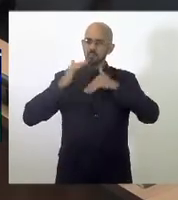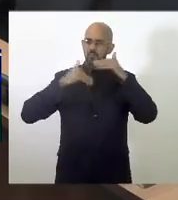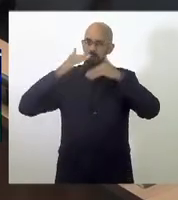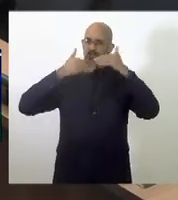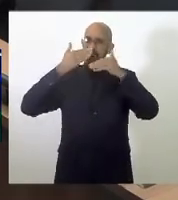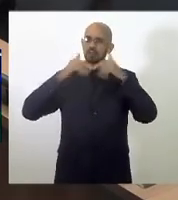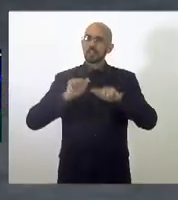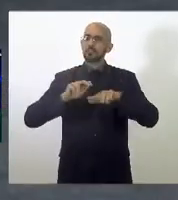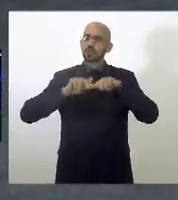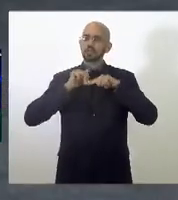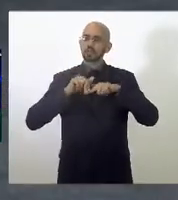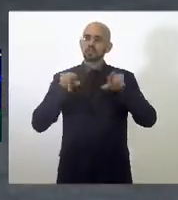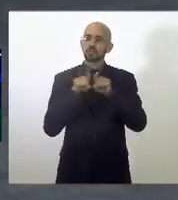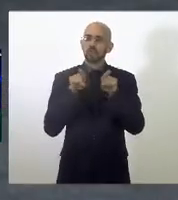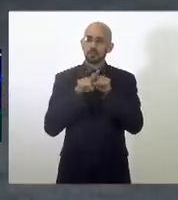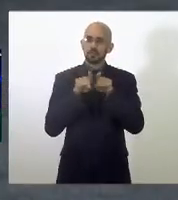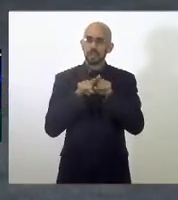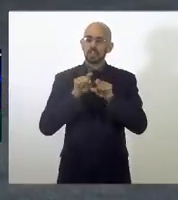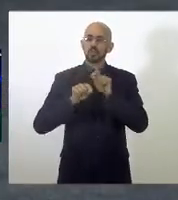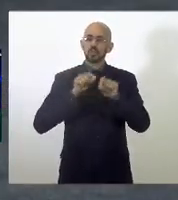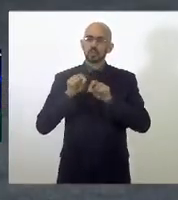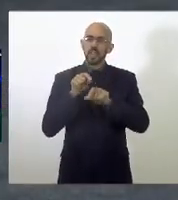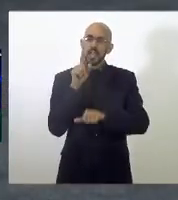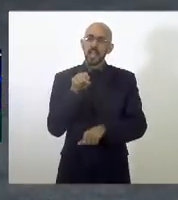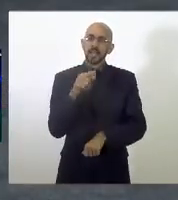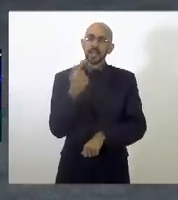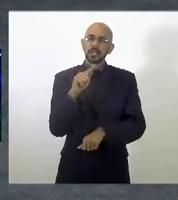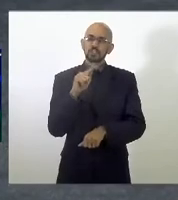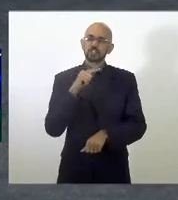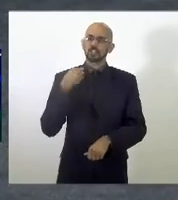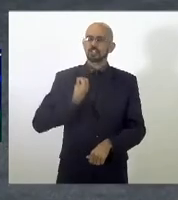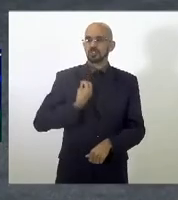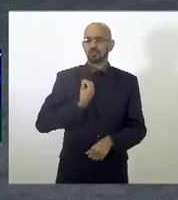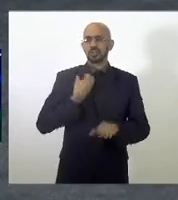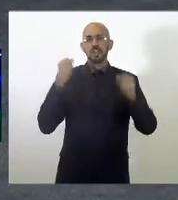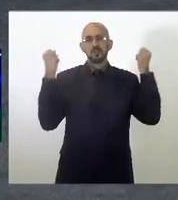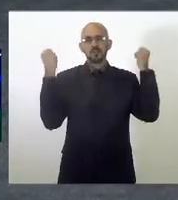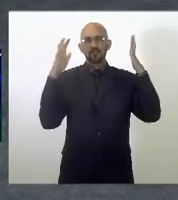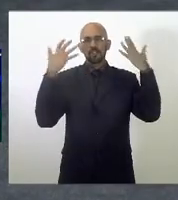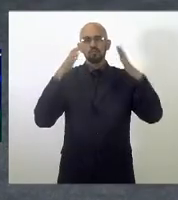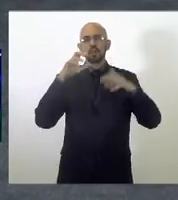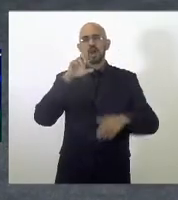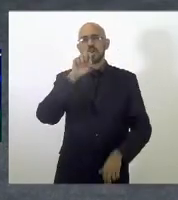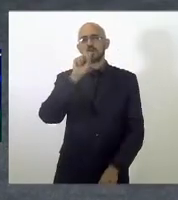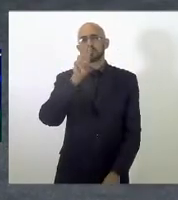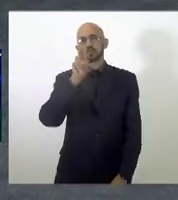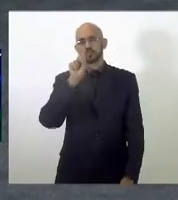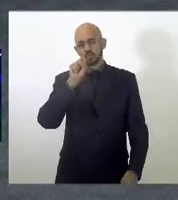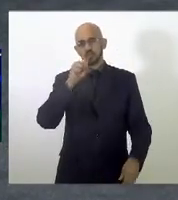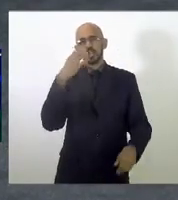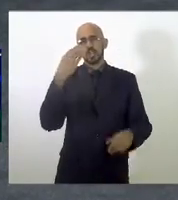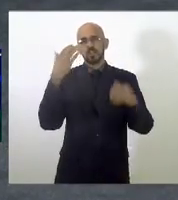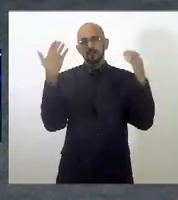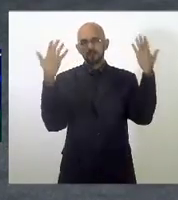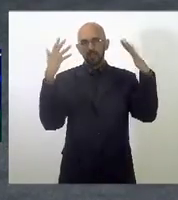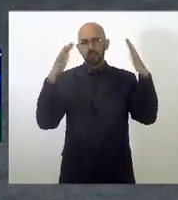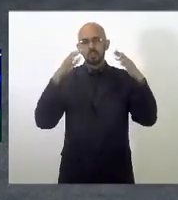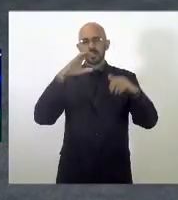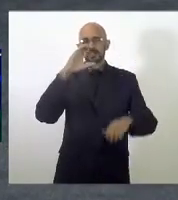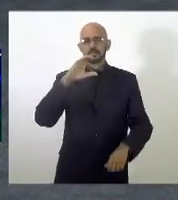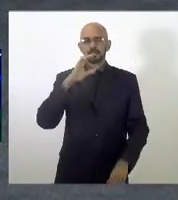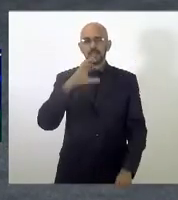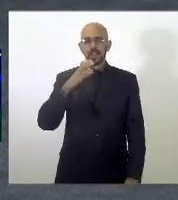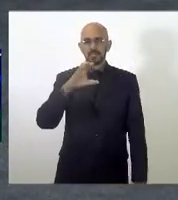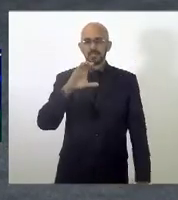com isso, também a garantia das nossas vidas nesse lugar. Então, viva o SUS, viva a ciência e viva a vacinação. E